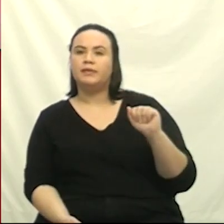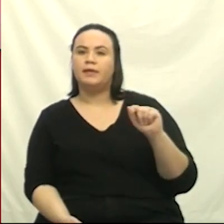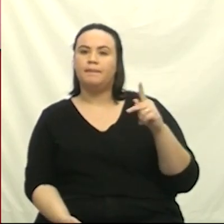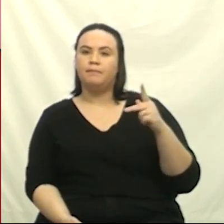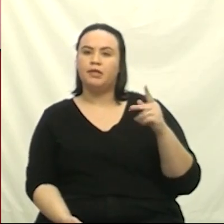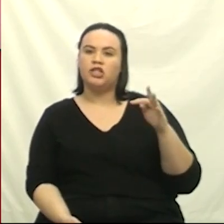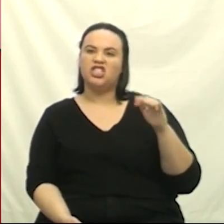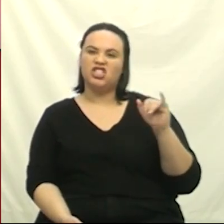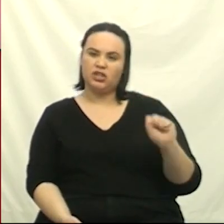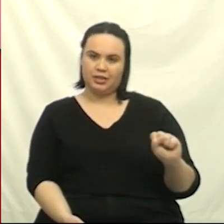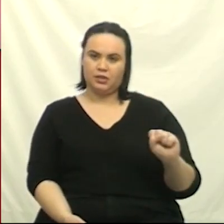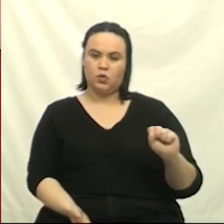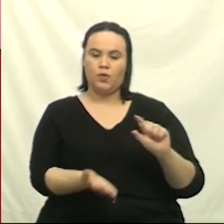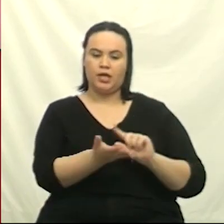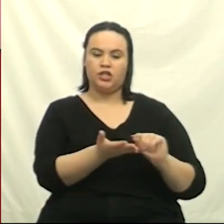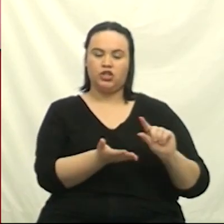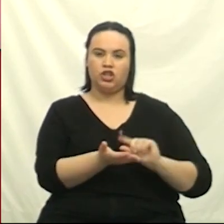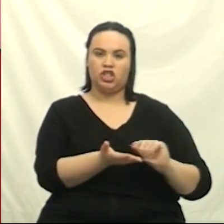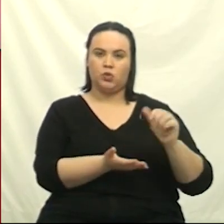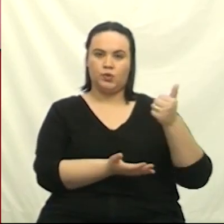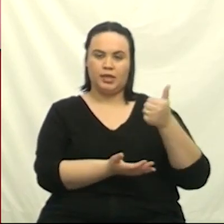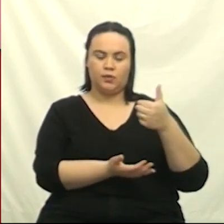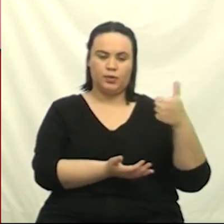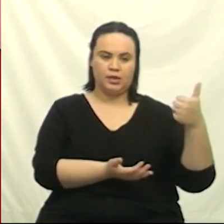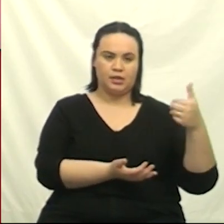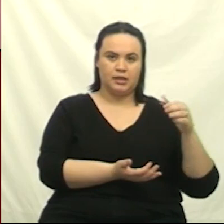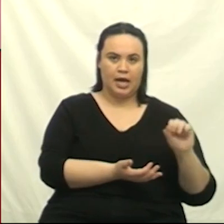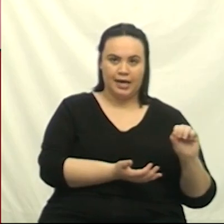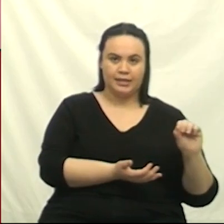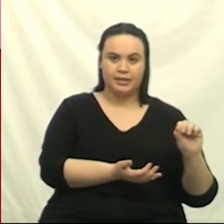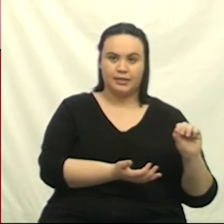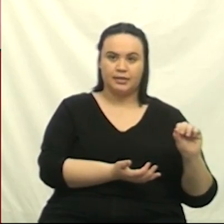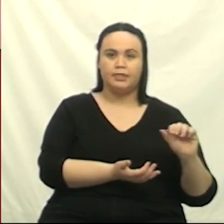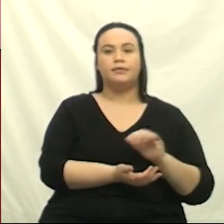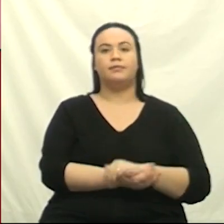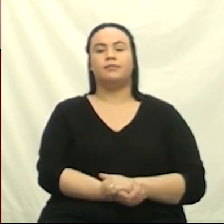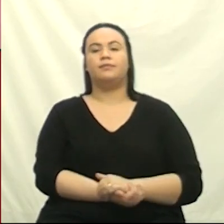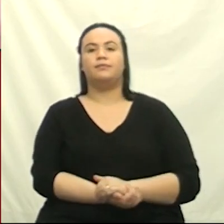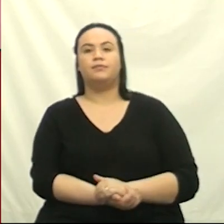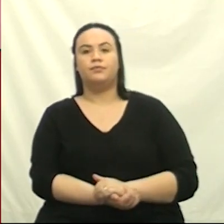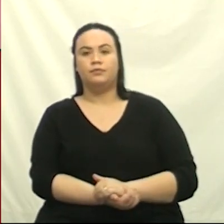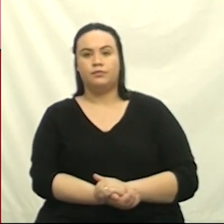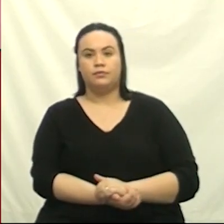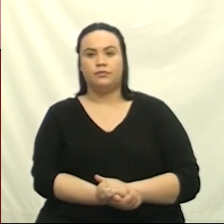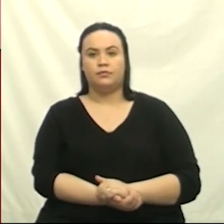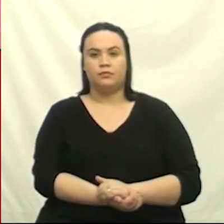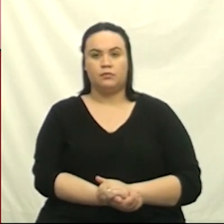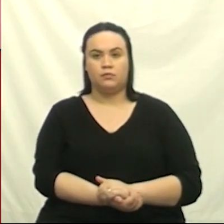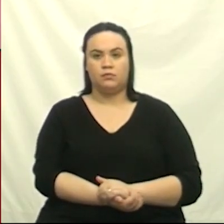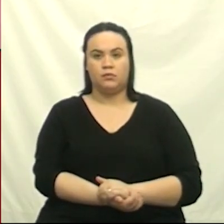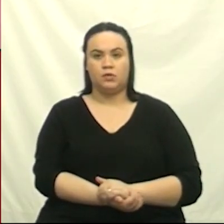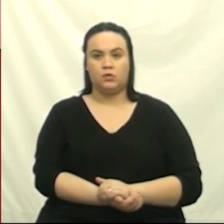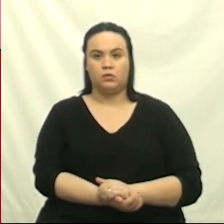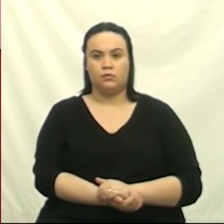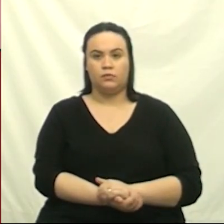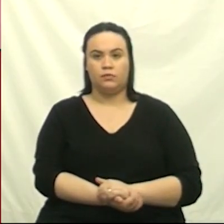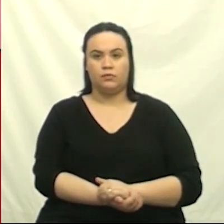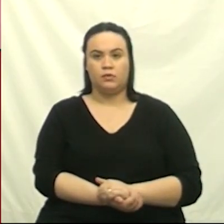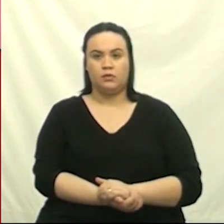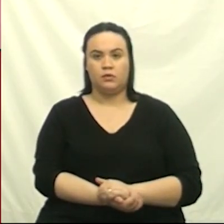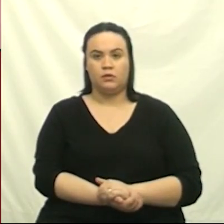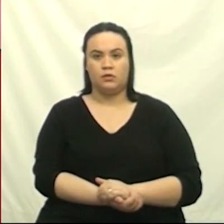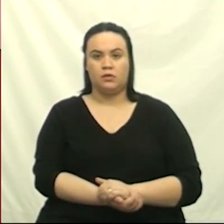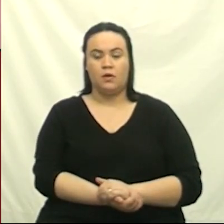artigo 110 o ajuste somente do capte do artigo 110 e não dos seus dois parágrafos primeiro